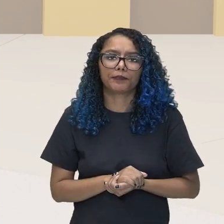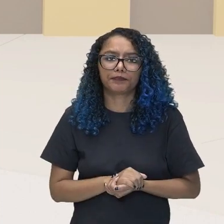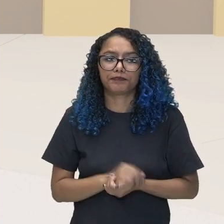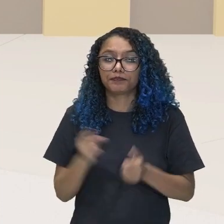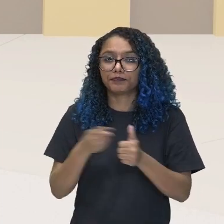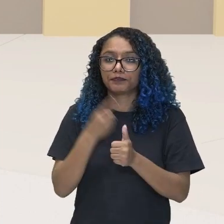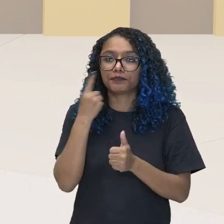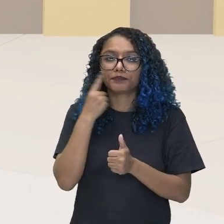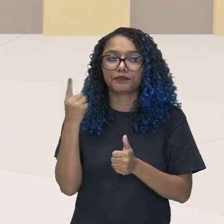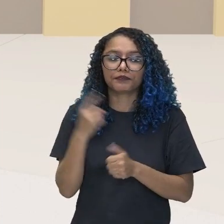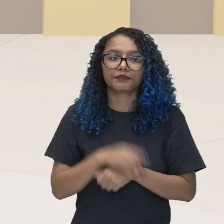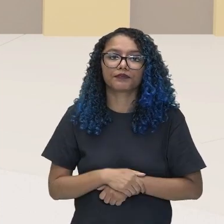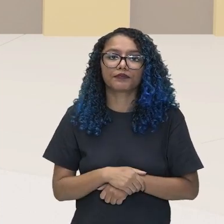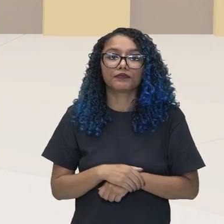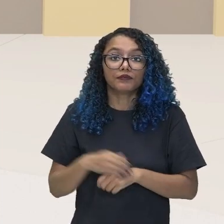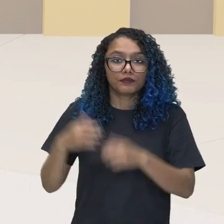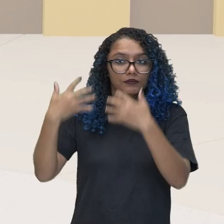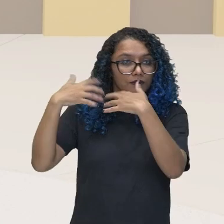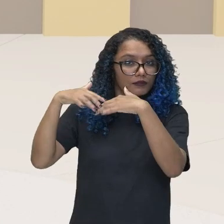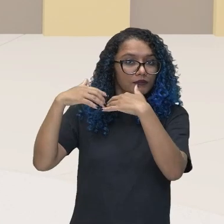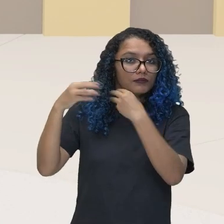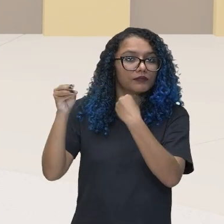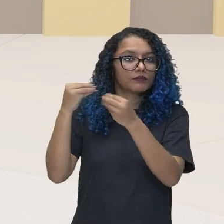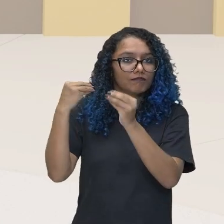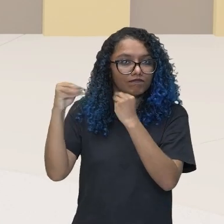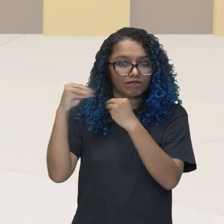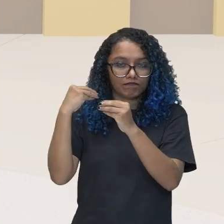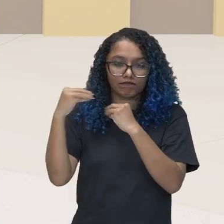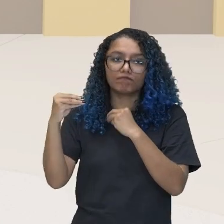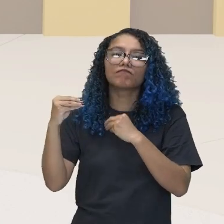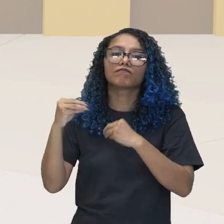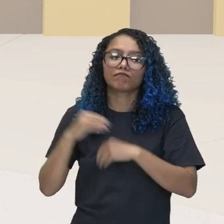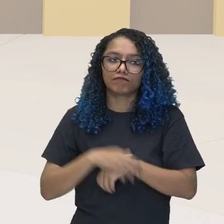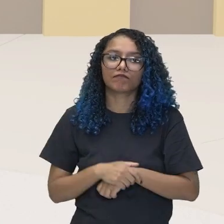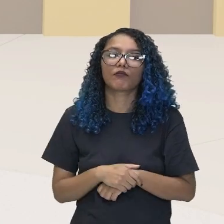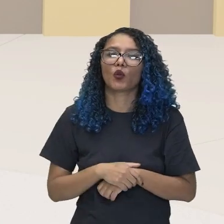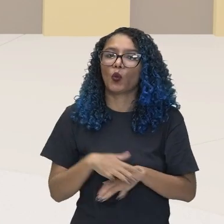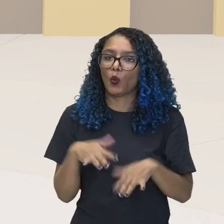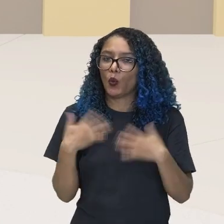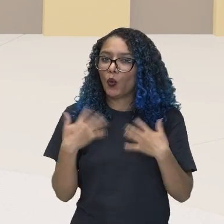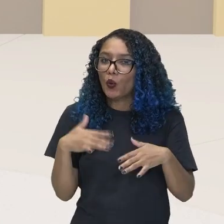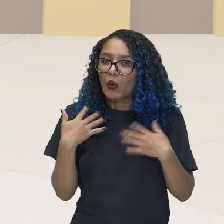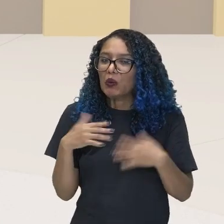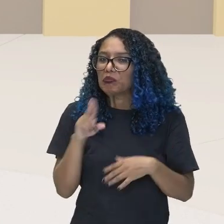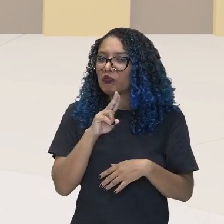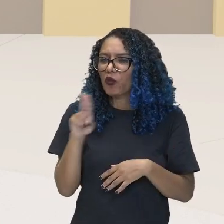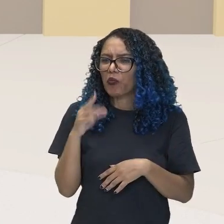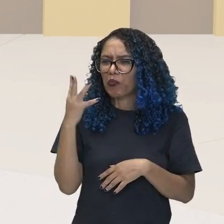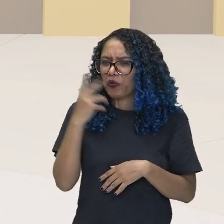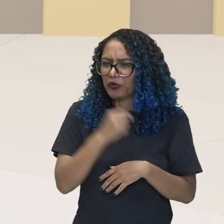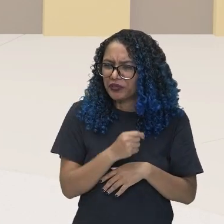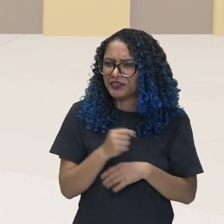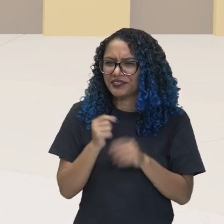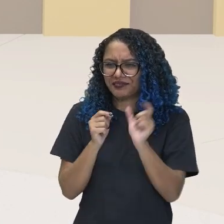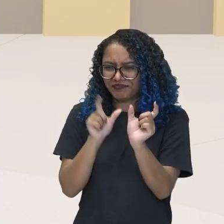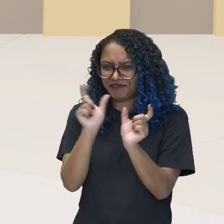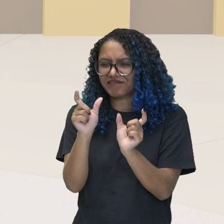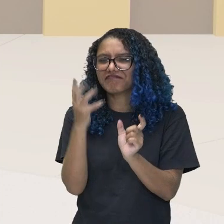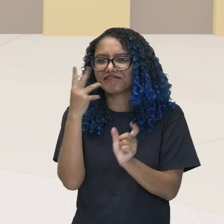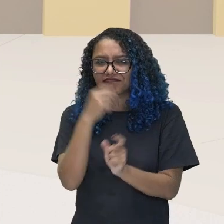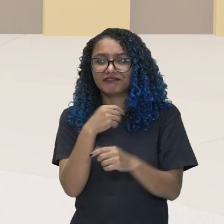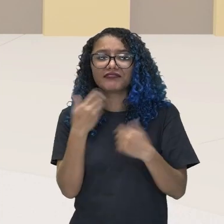primeira, flexibilidade cognitiva. Uau, o nome é bonito, né? Então, relaciona-se